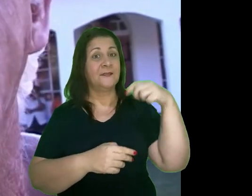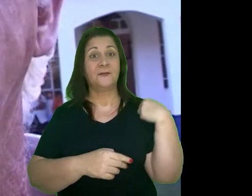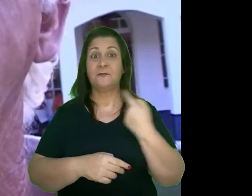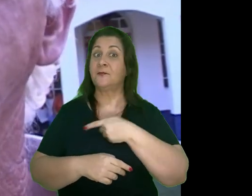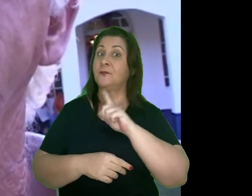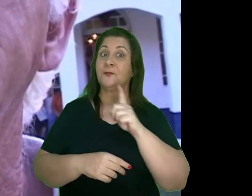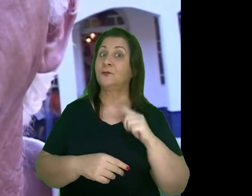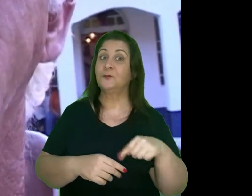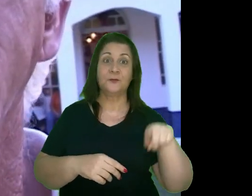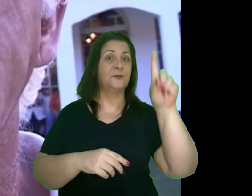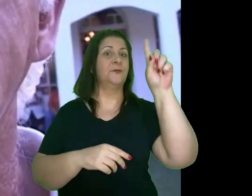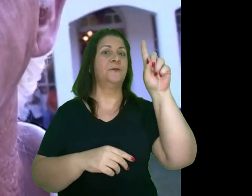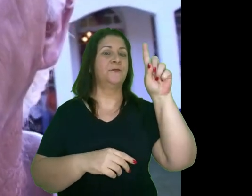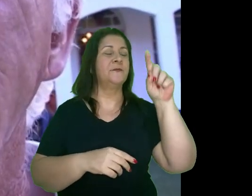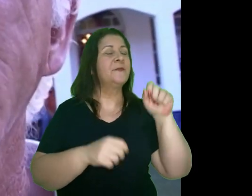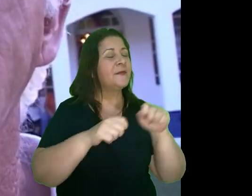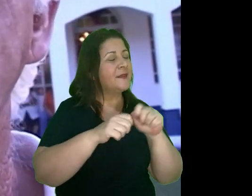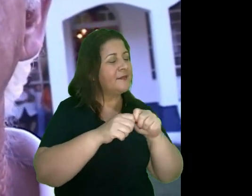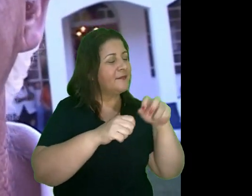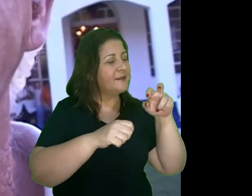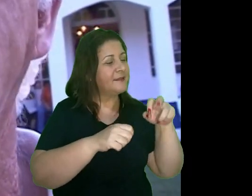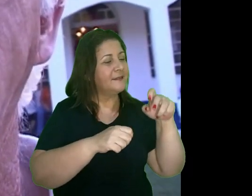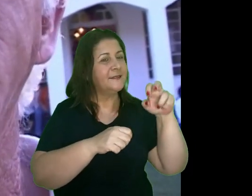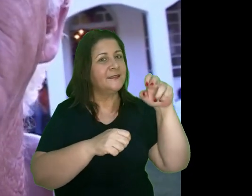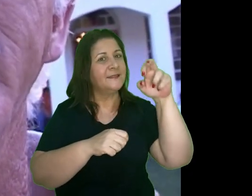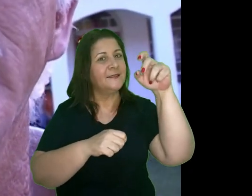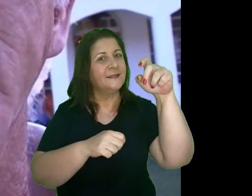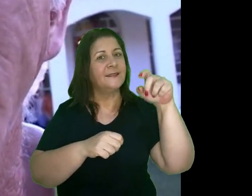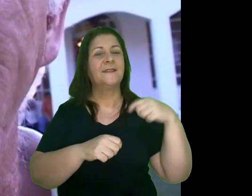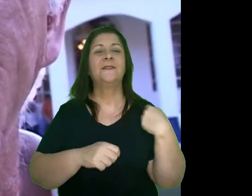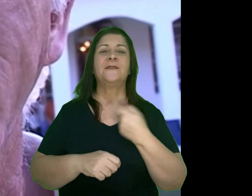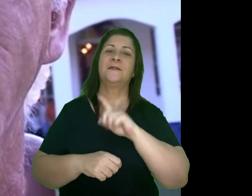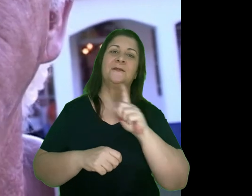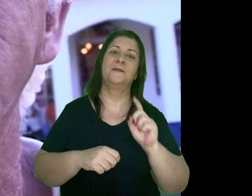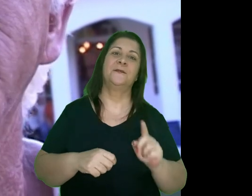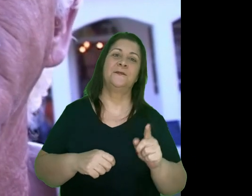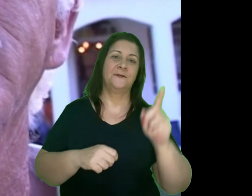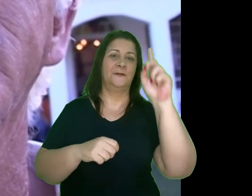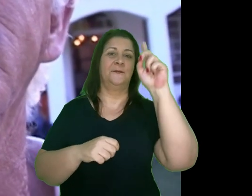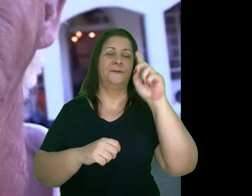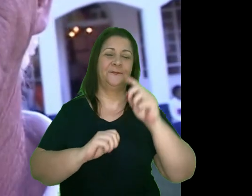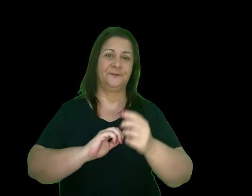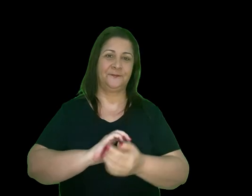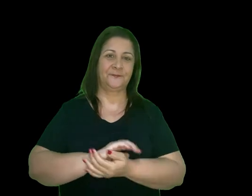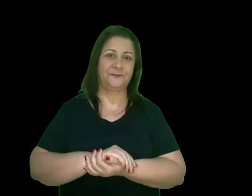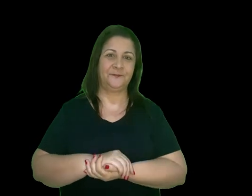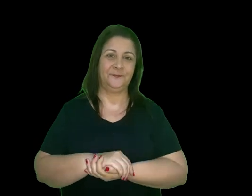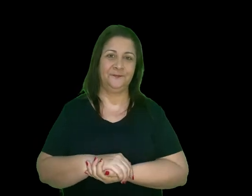é pra nós subir. Ele fez a sua escada, mas não é pra nós